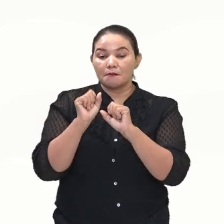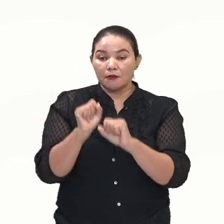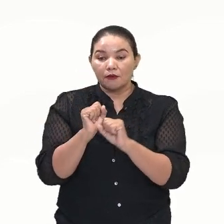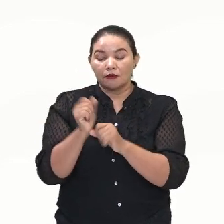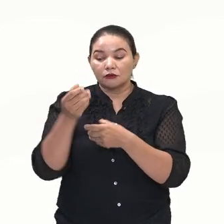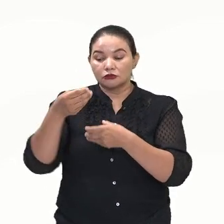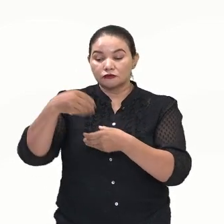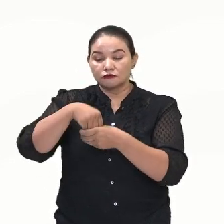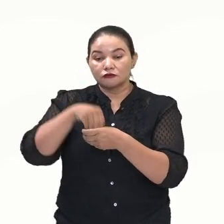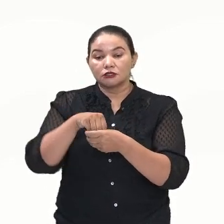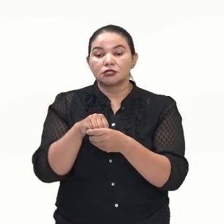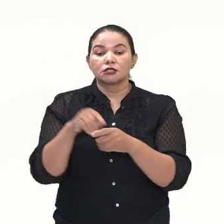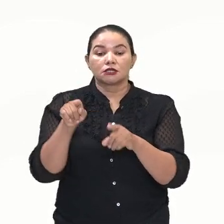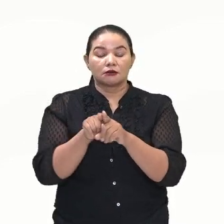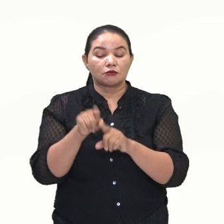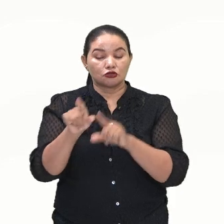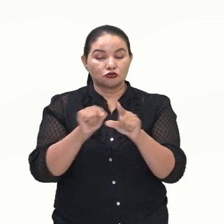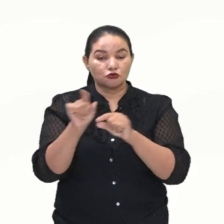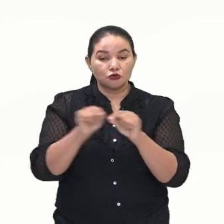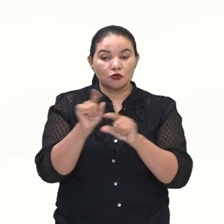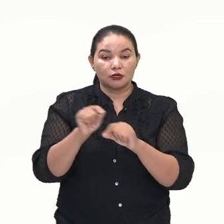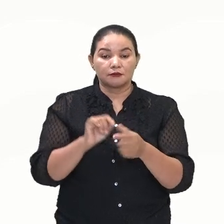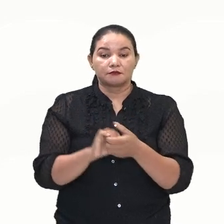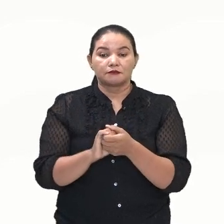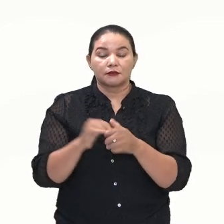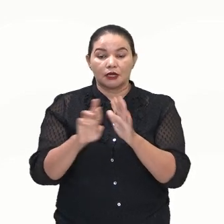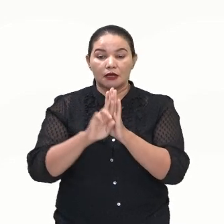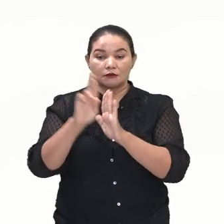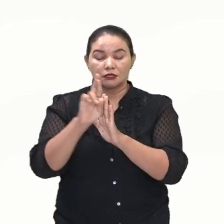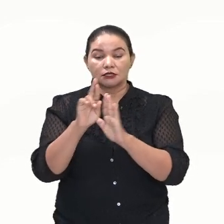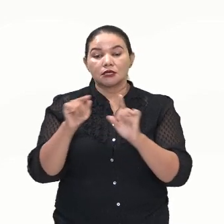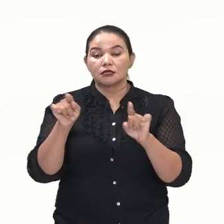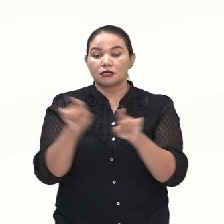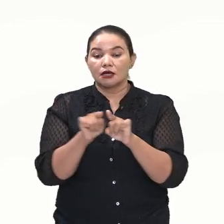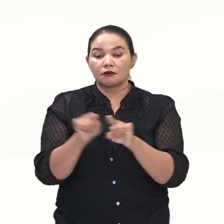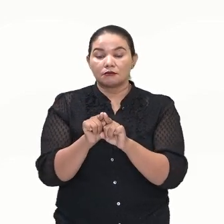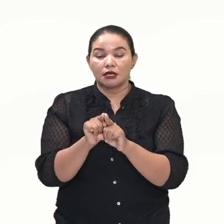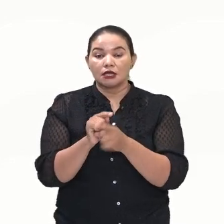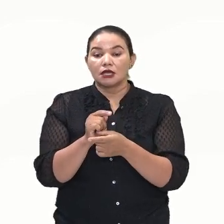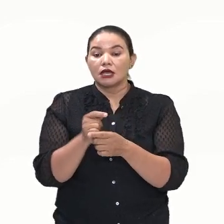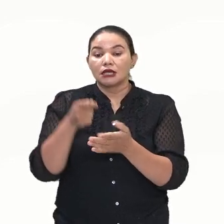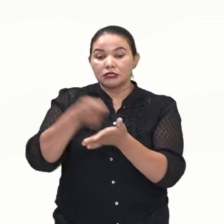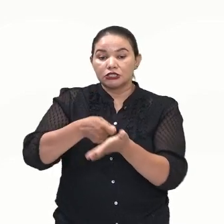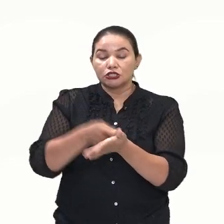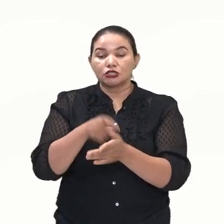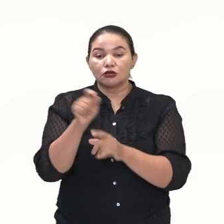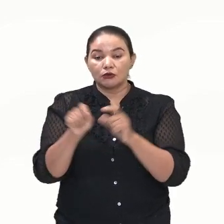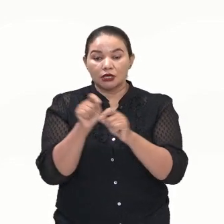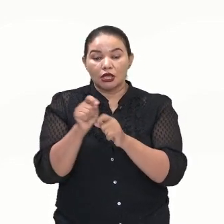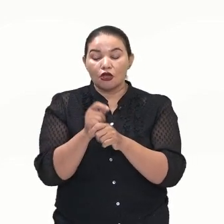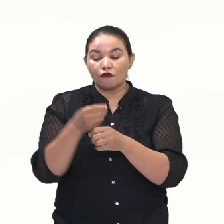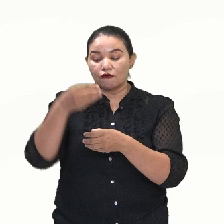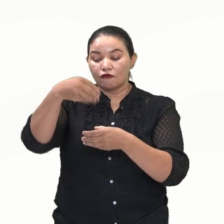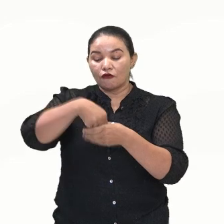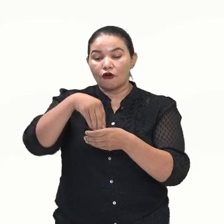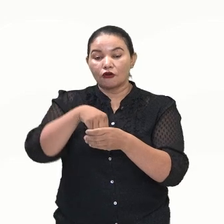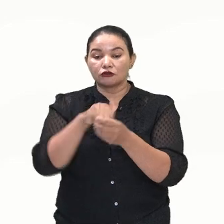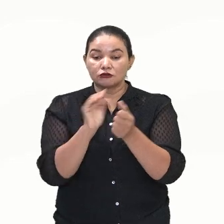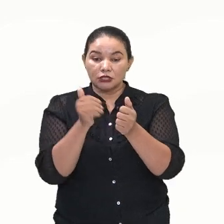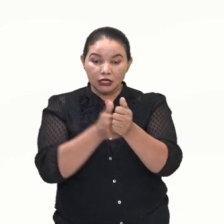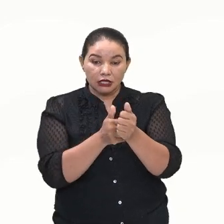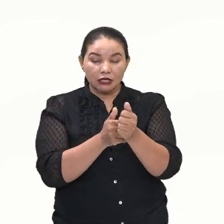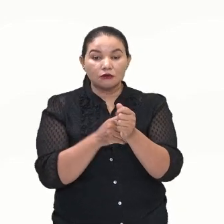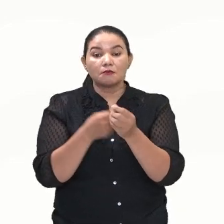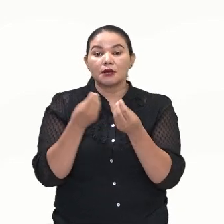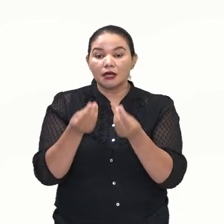seus representantes. E exigiam também o voto secreto, que era para evitar qualquer tipo